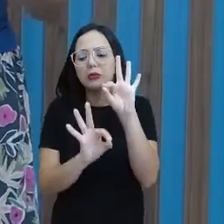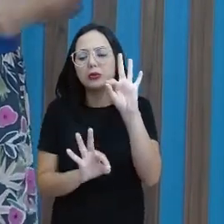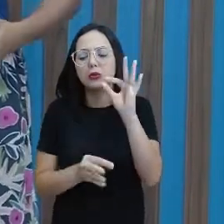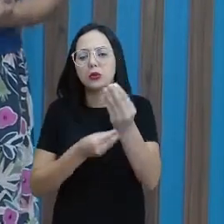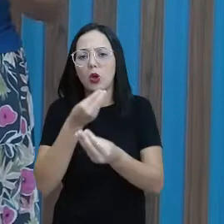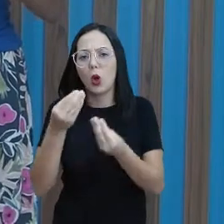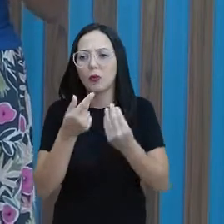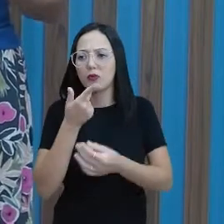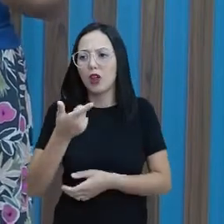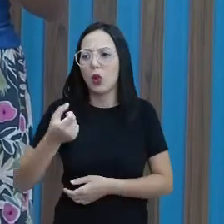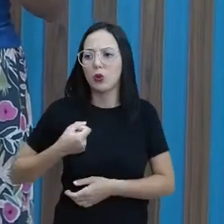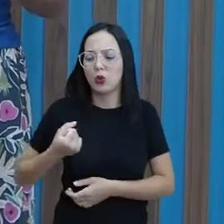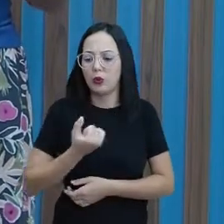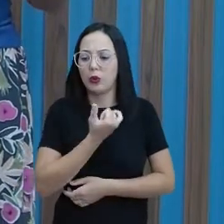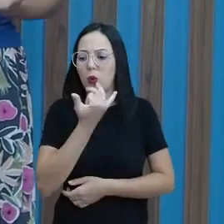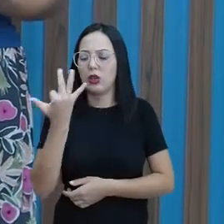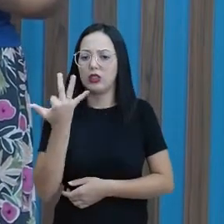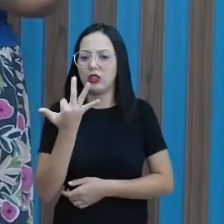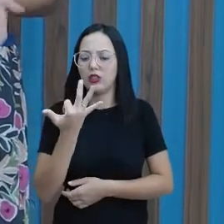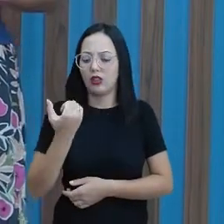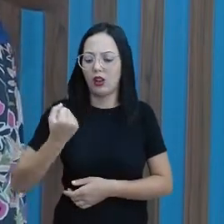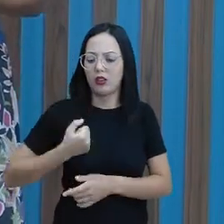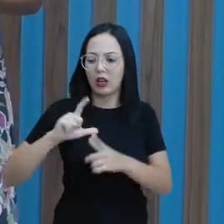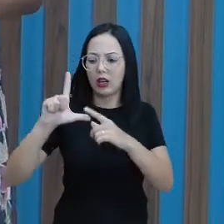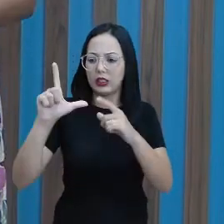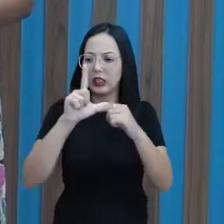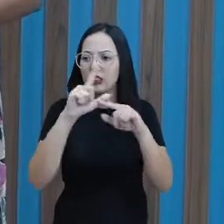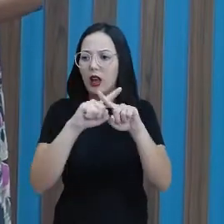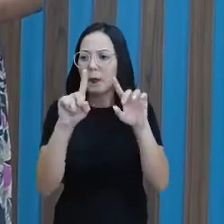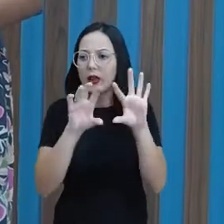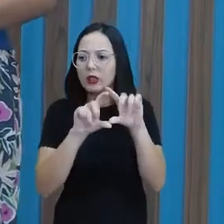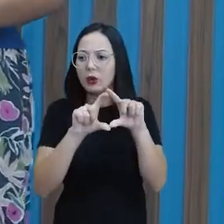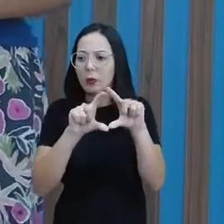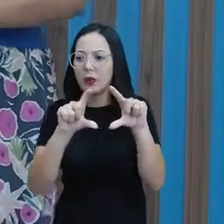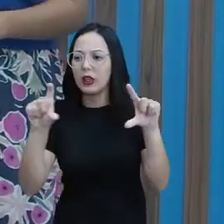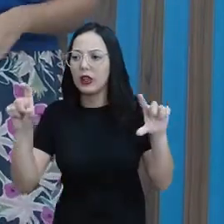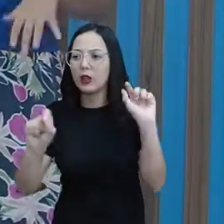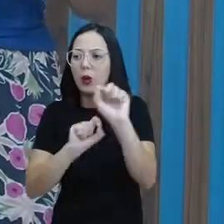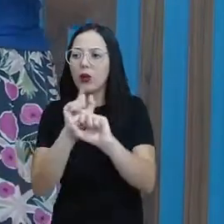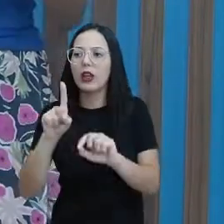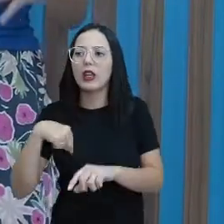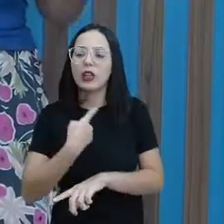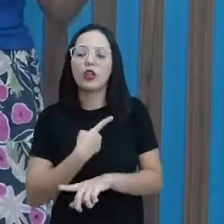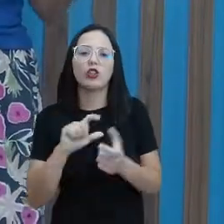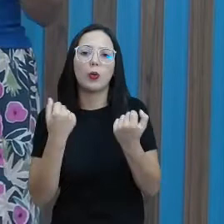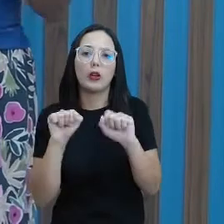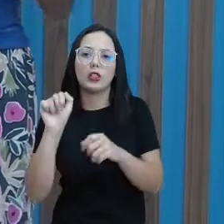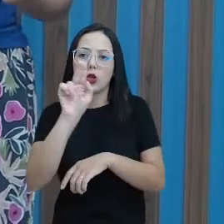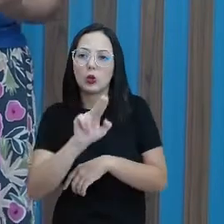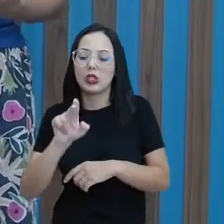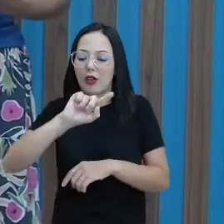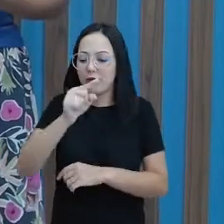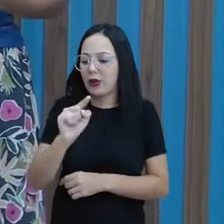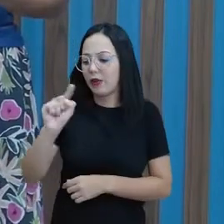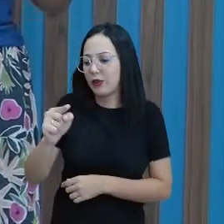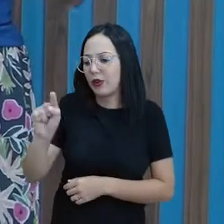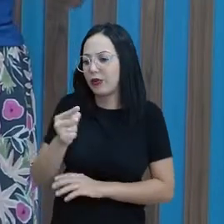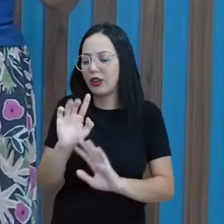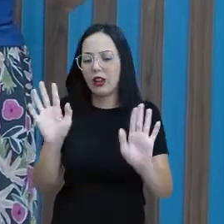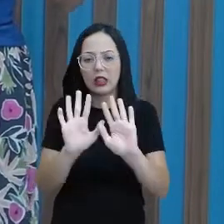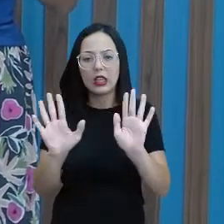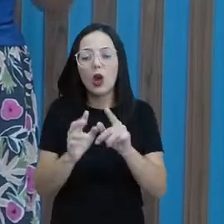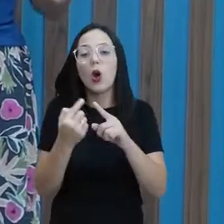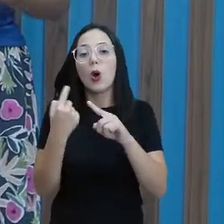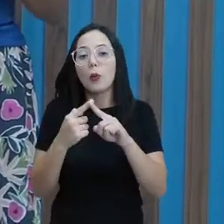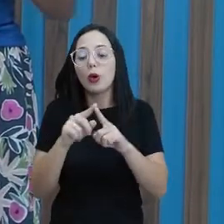número de caracteres ou linhas, mas um período extenso é aquele que a gente precisa usar muita vírgula. E aí